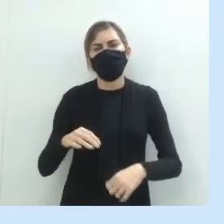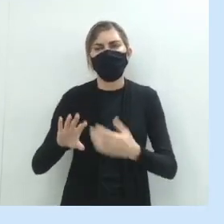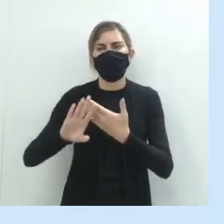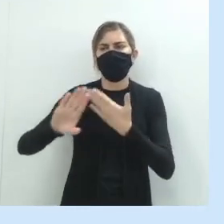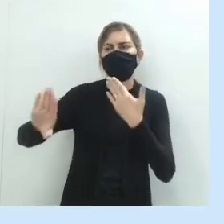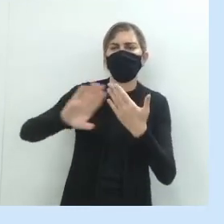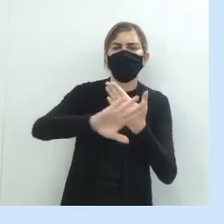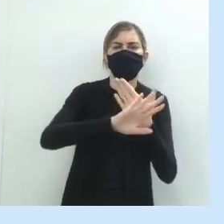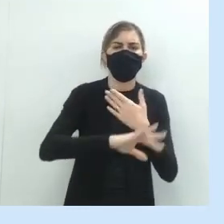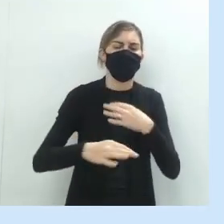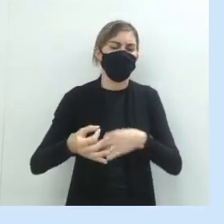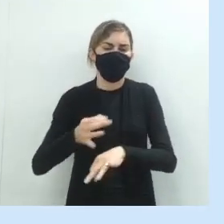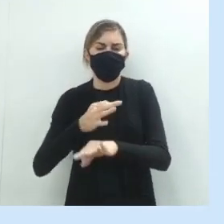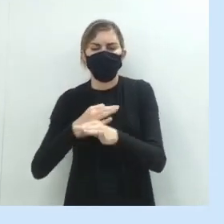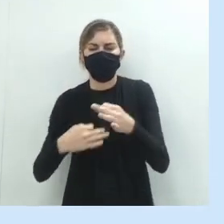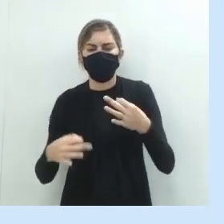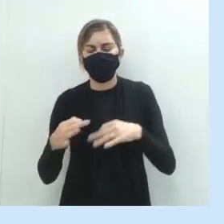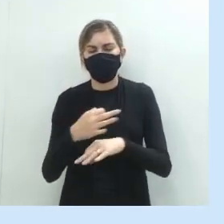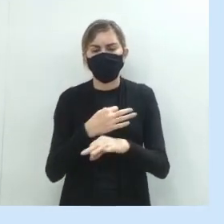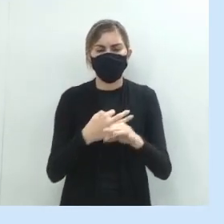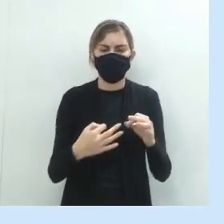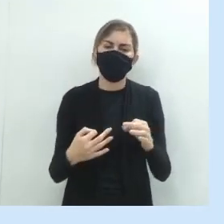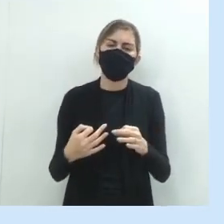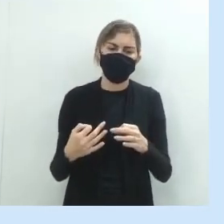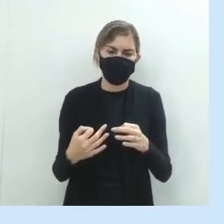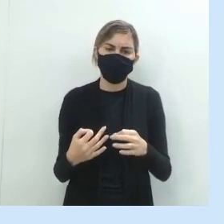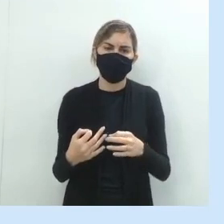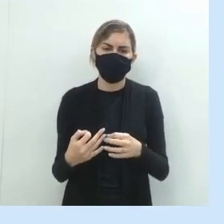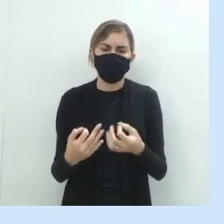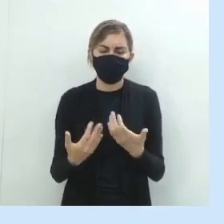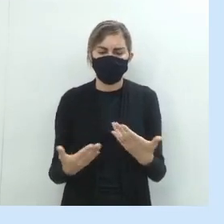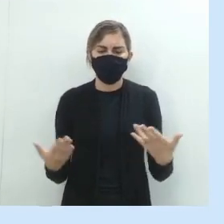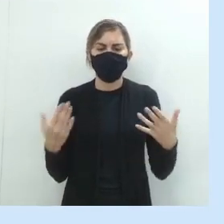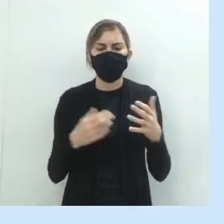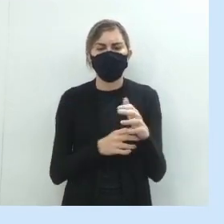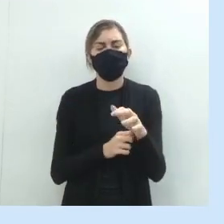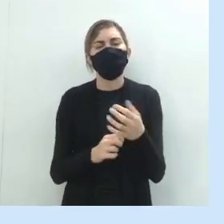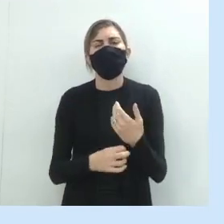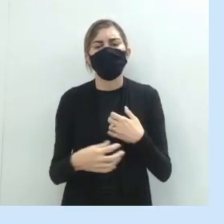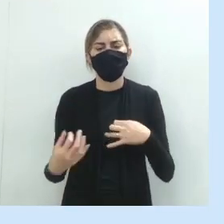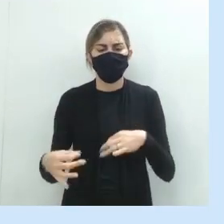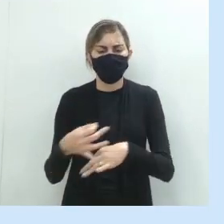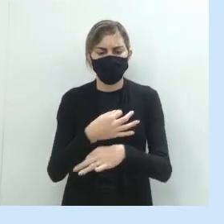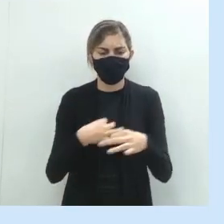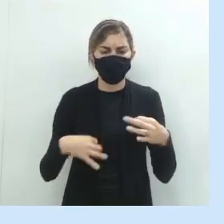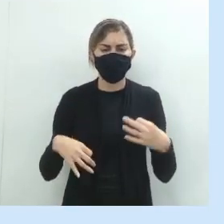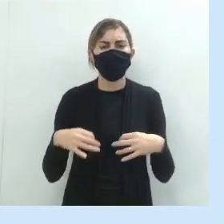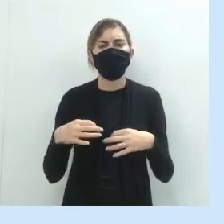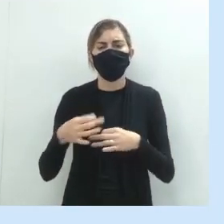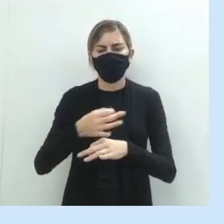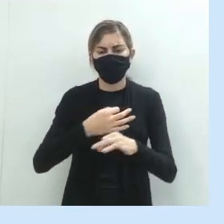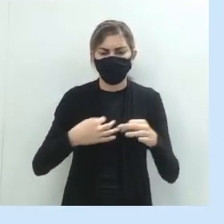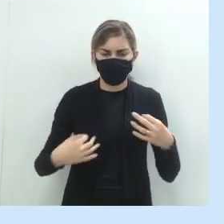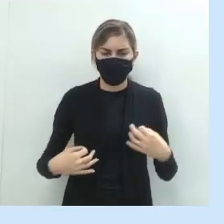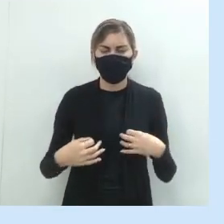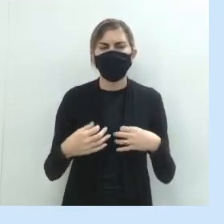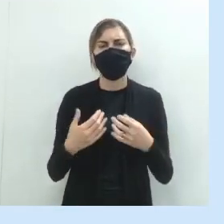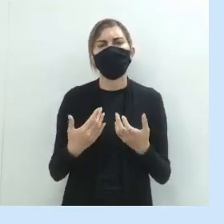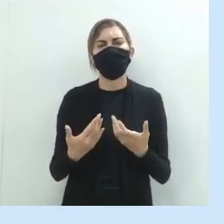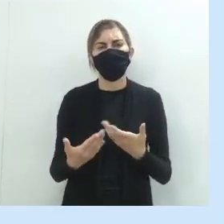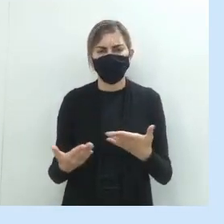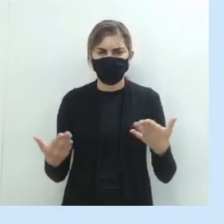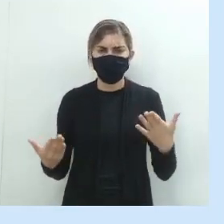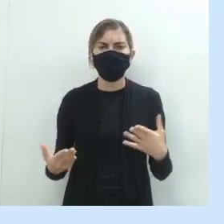afastarem mutuamente. E quanto mais intensa é essa agitação sendo mais